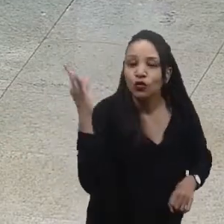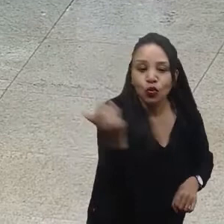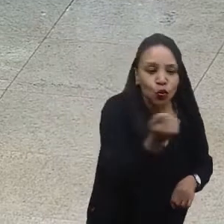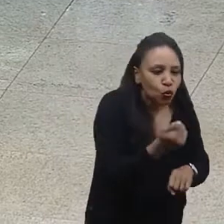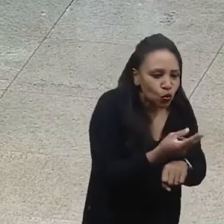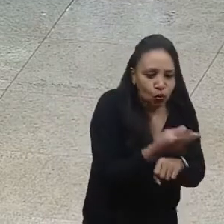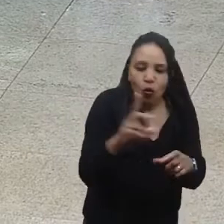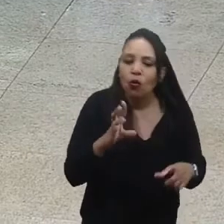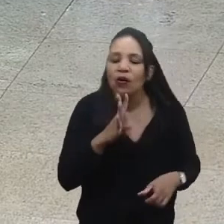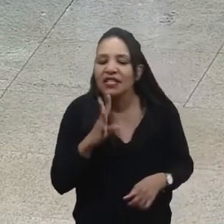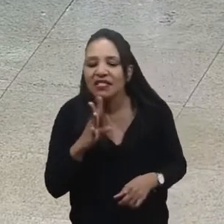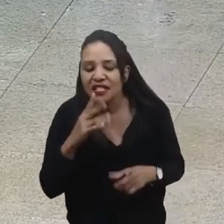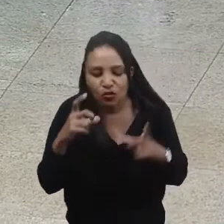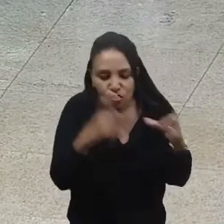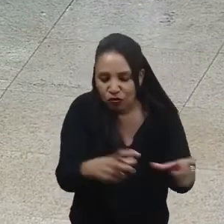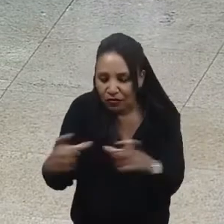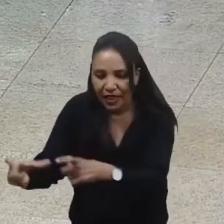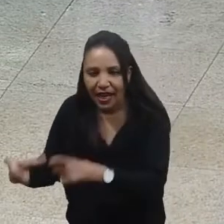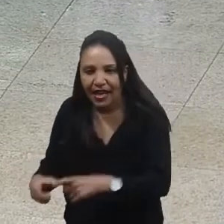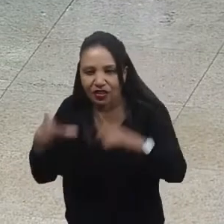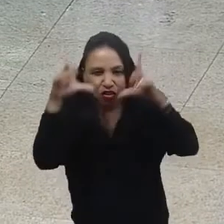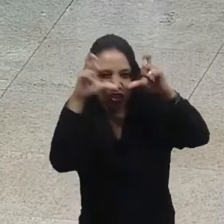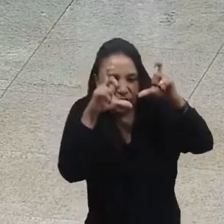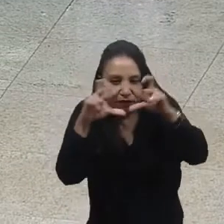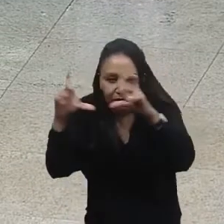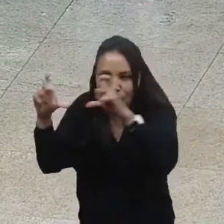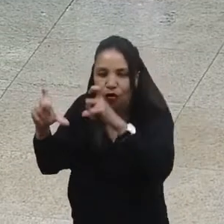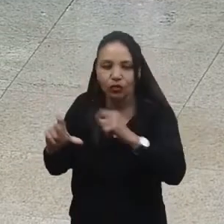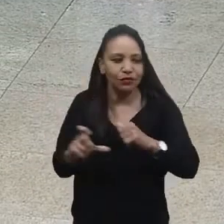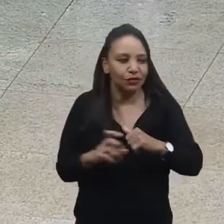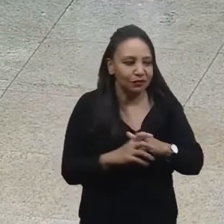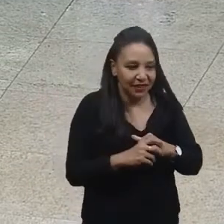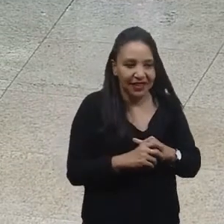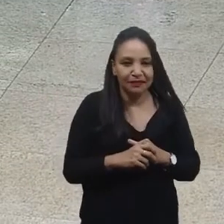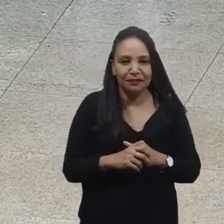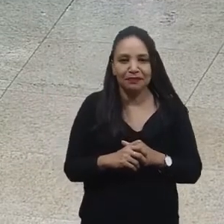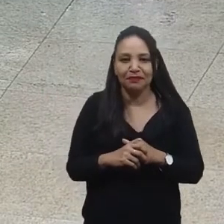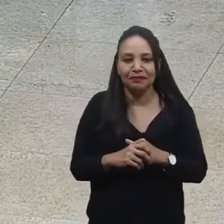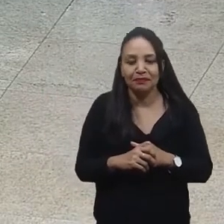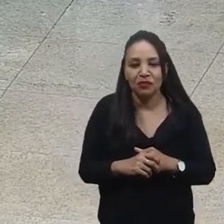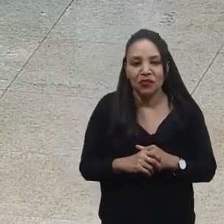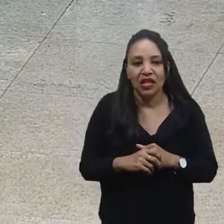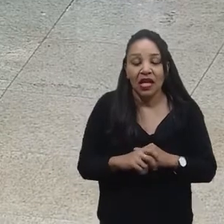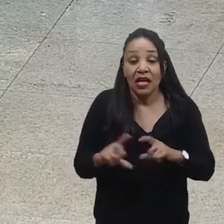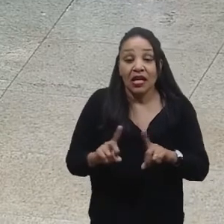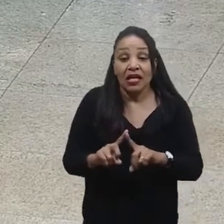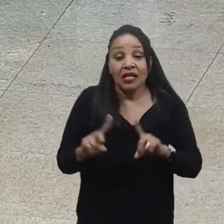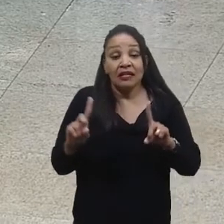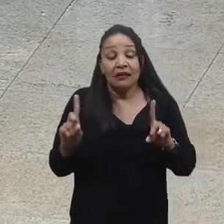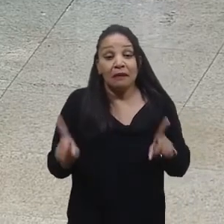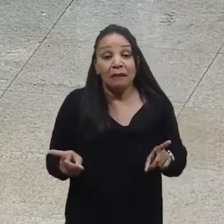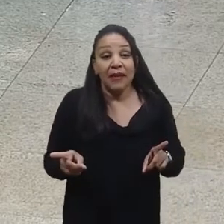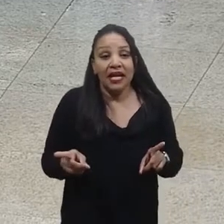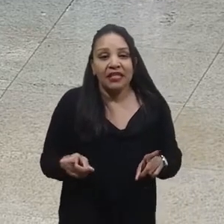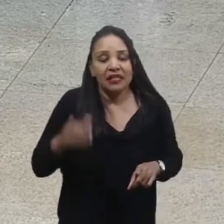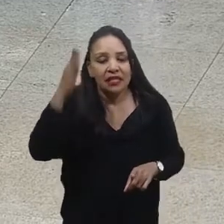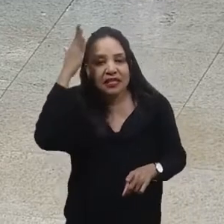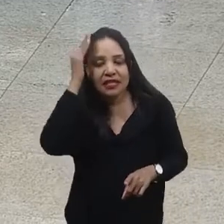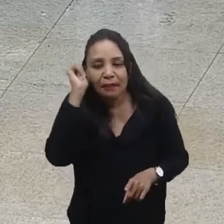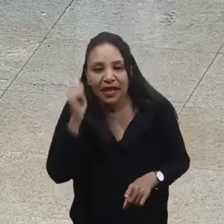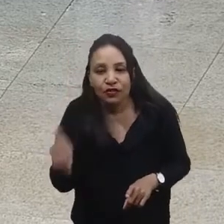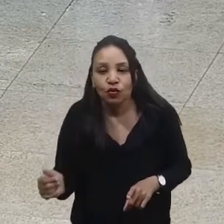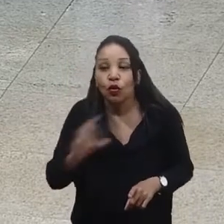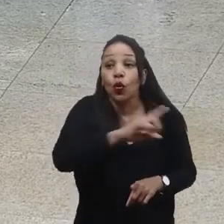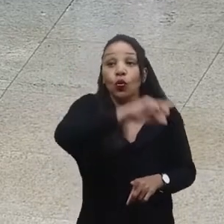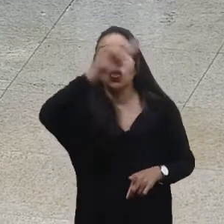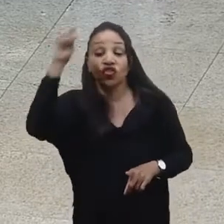enfeitar o máximo nesta viagem E aí e sabendo o dia que você vai o